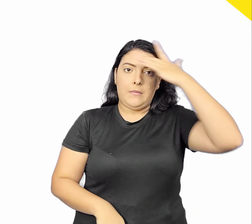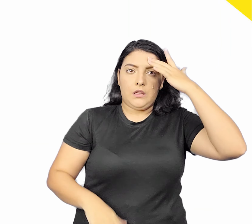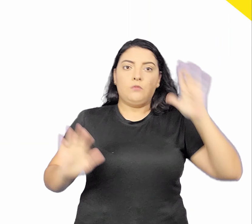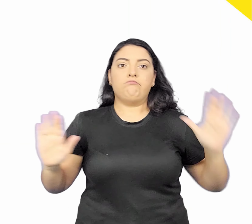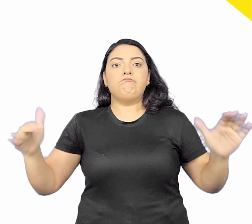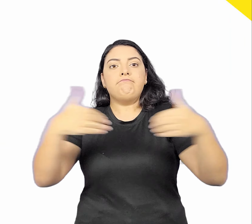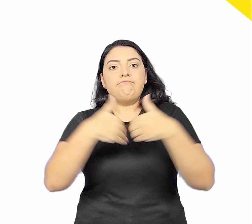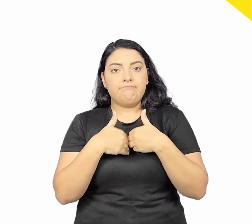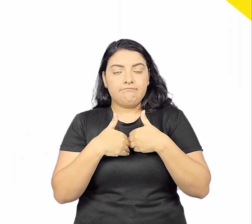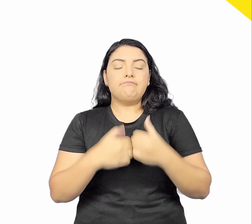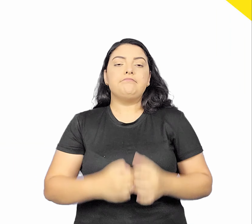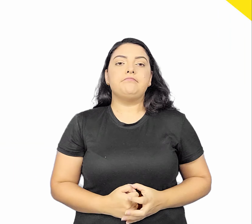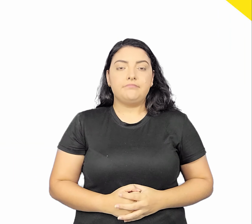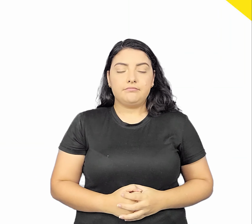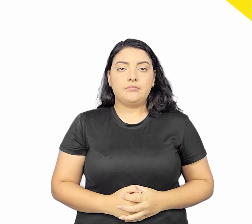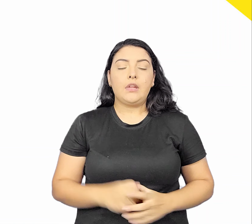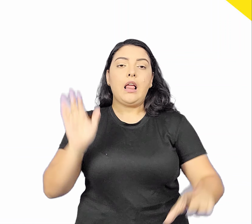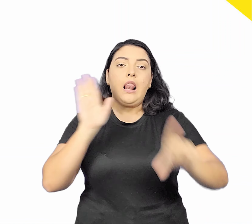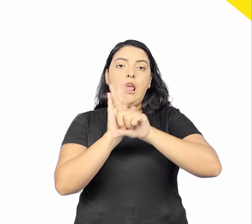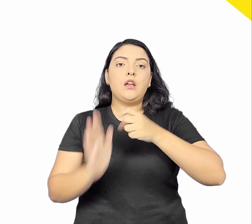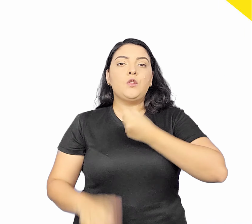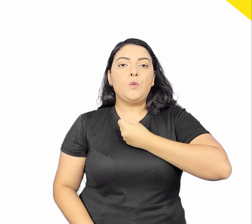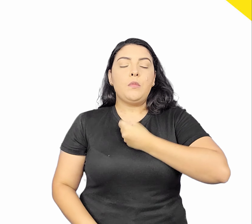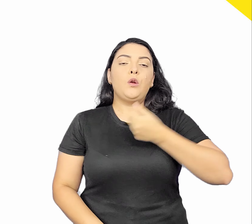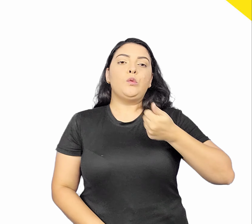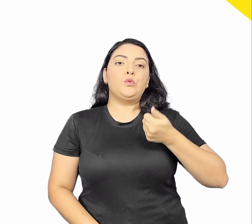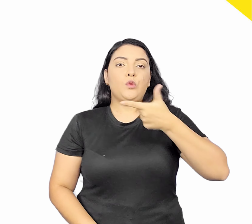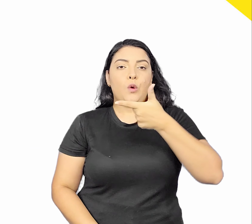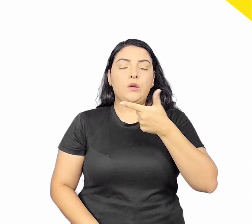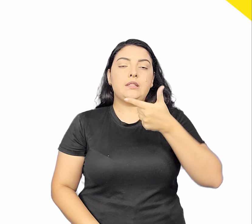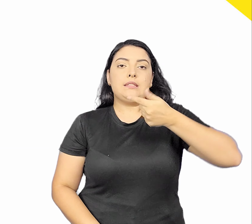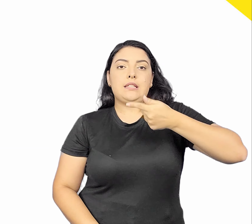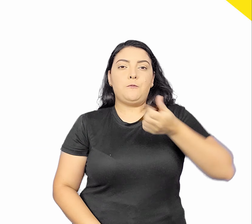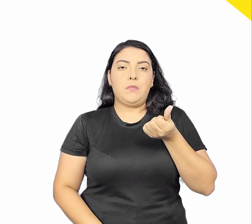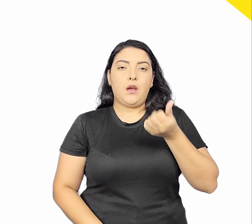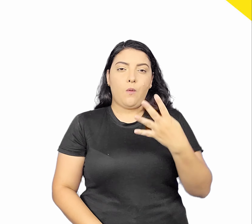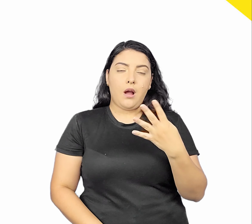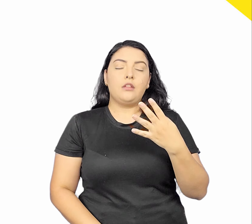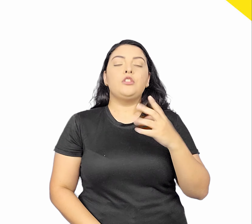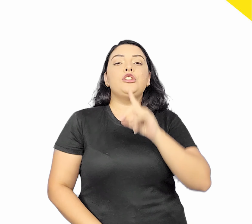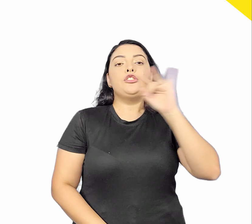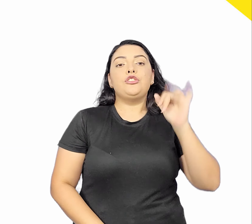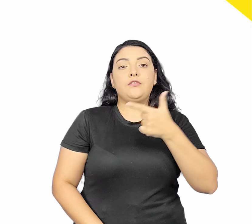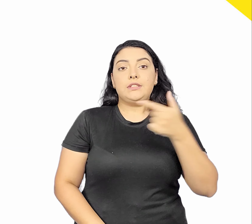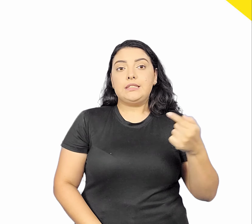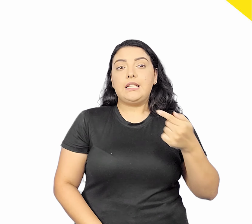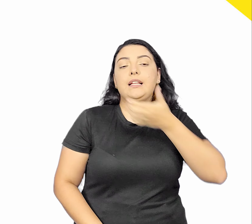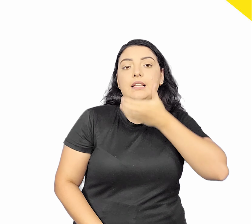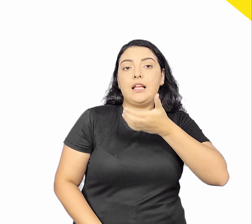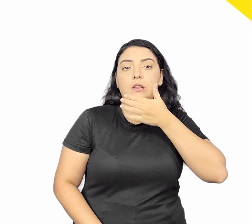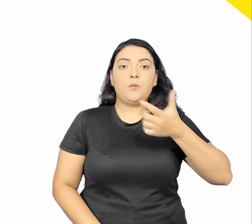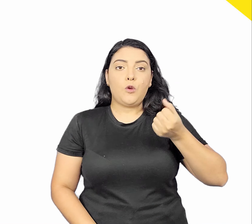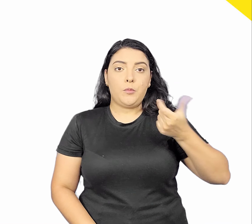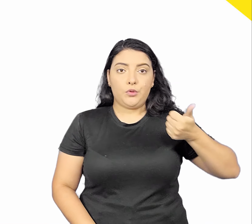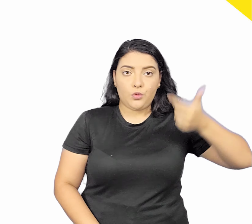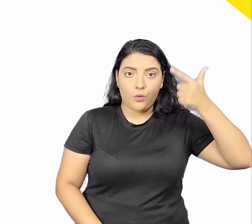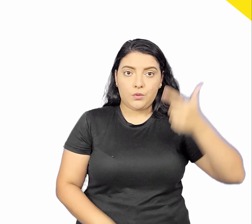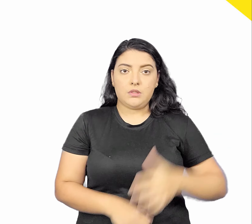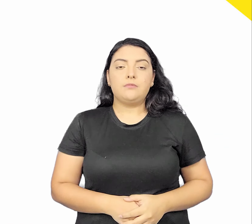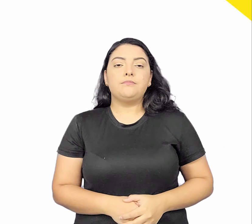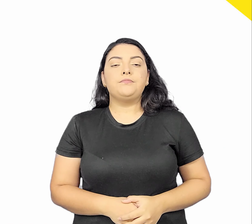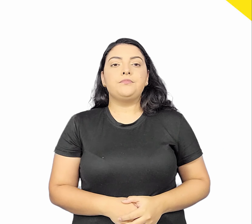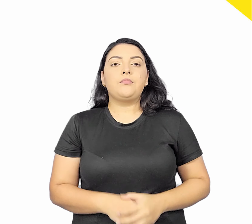Direitos da Pessoa com Transtorno do Espectro Autista Lei nº 12.764 De 27 de dezembro de